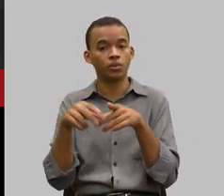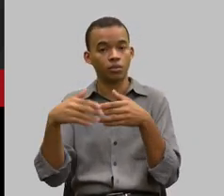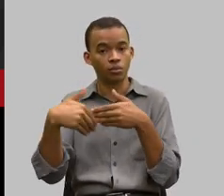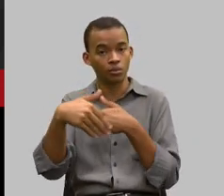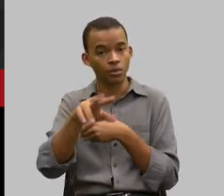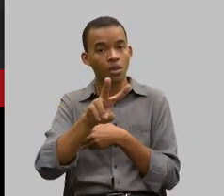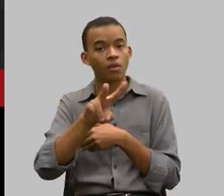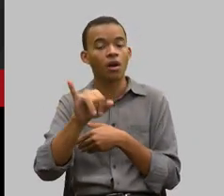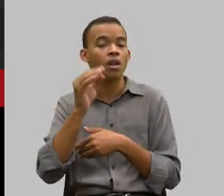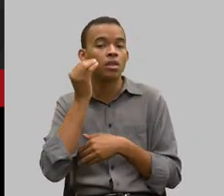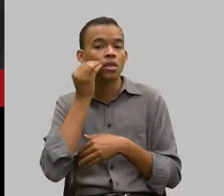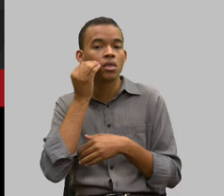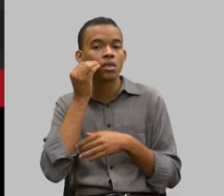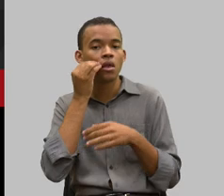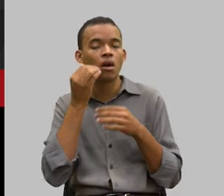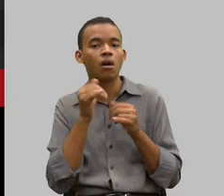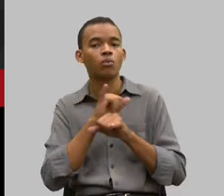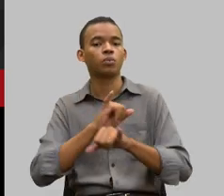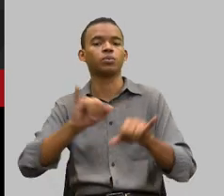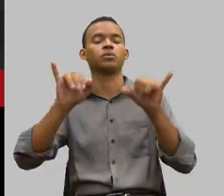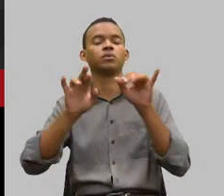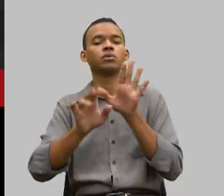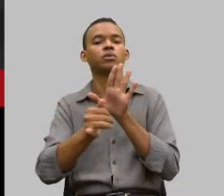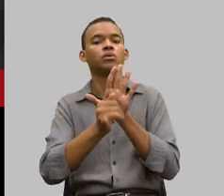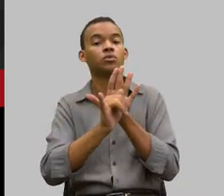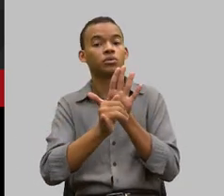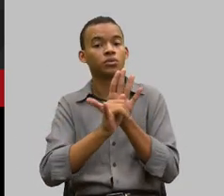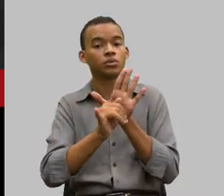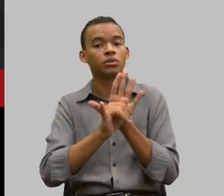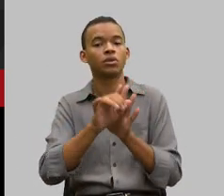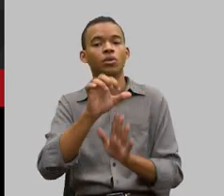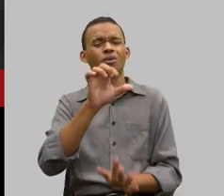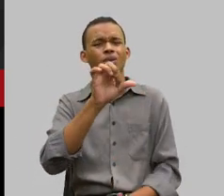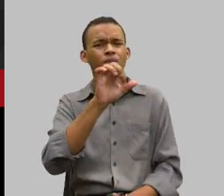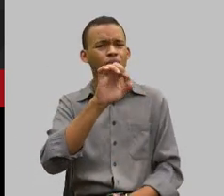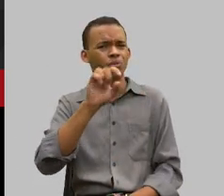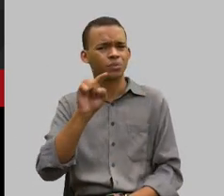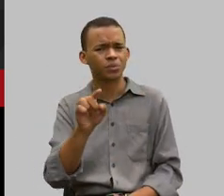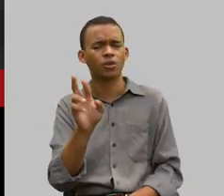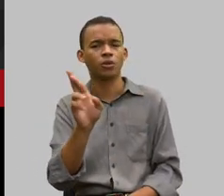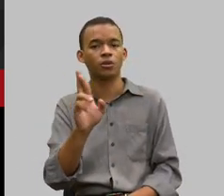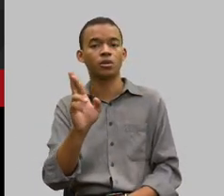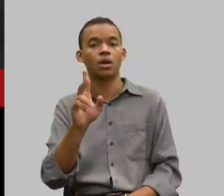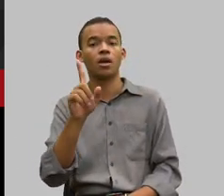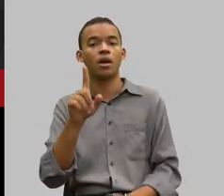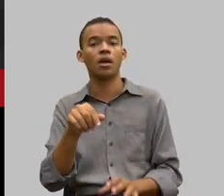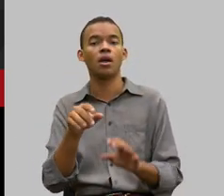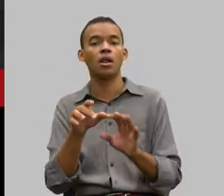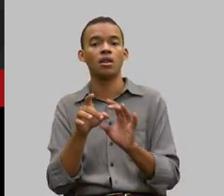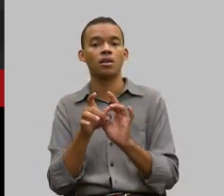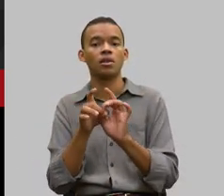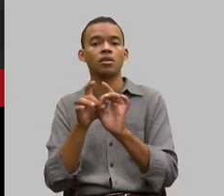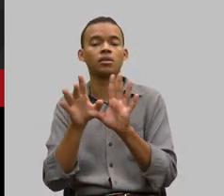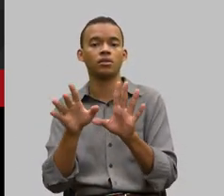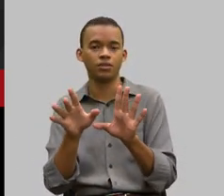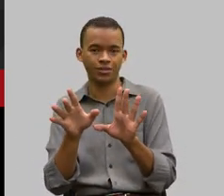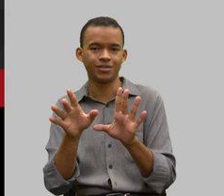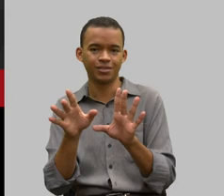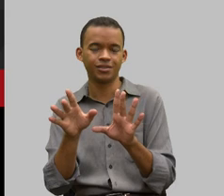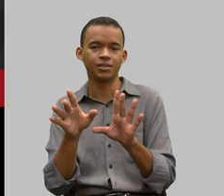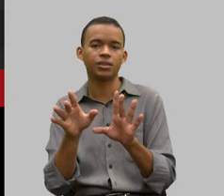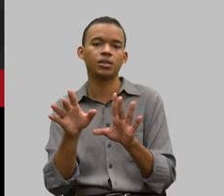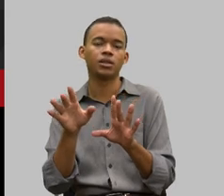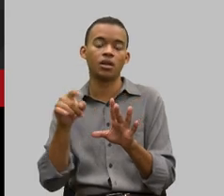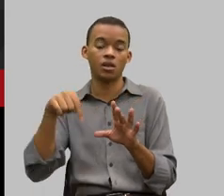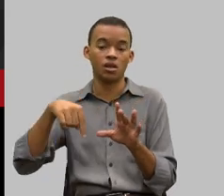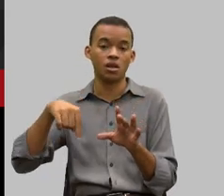R 690.000 para licenciamento que é a primeira vez na história da Rede Minas que a gente vai adquirir obras de do audiovisual